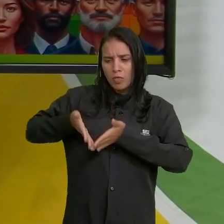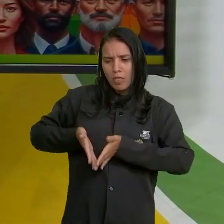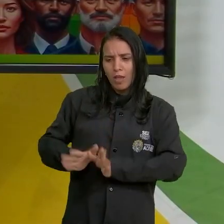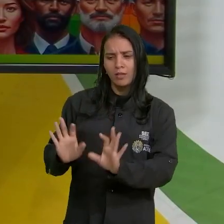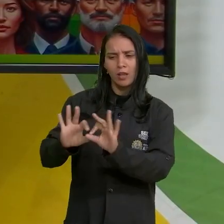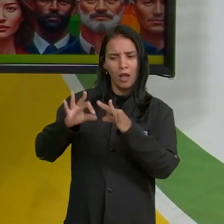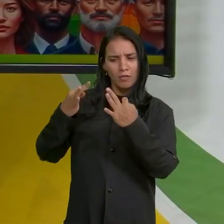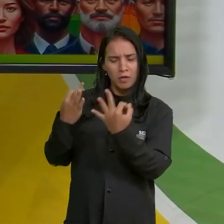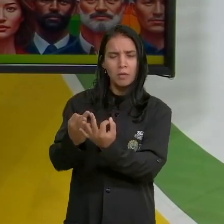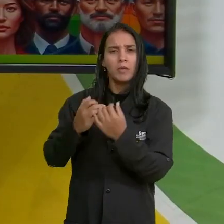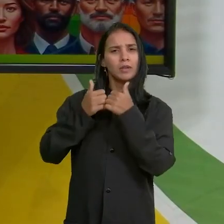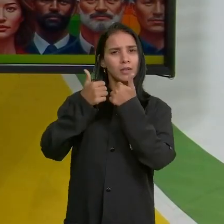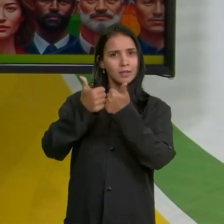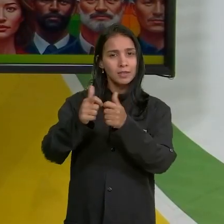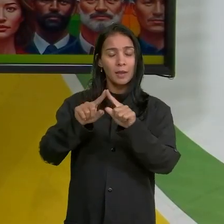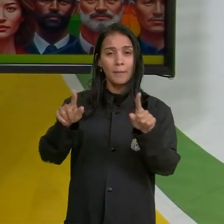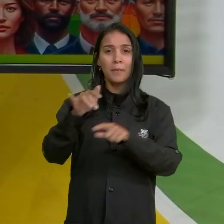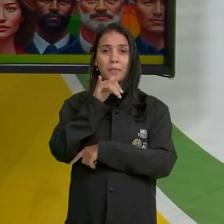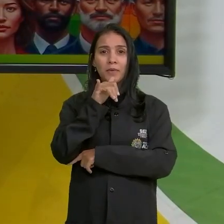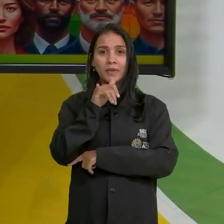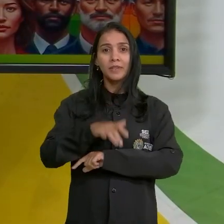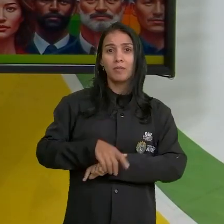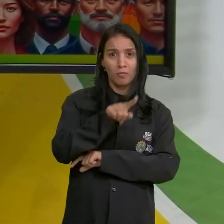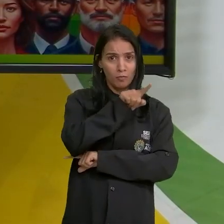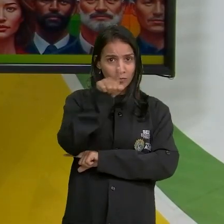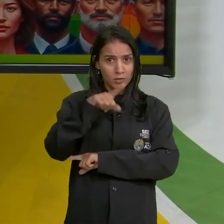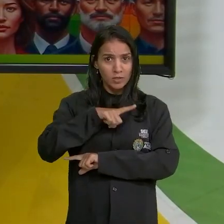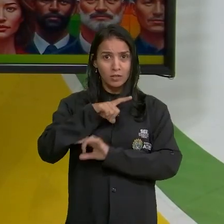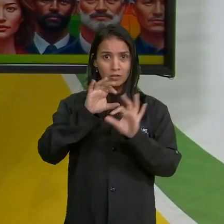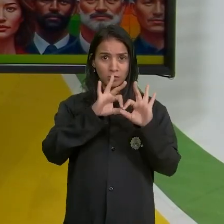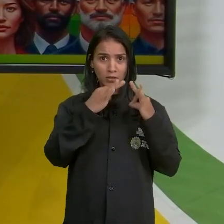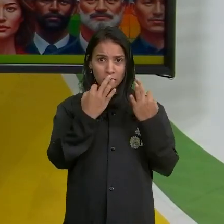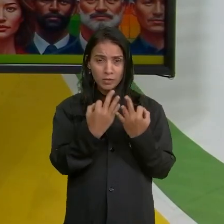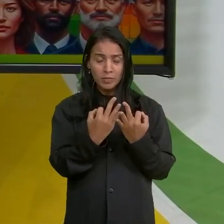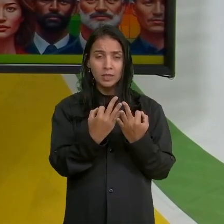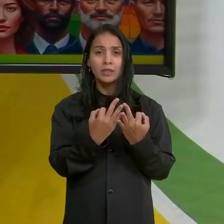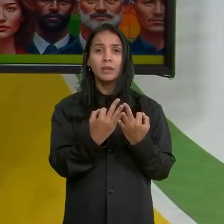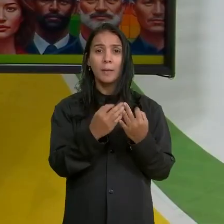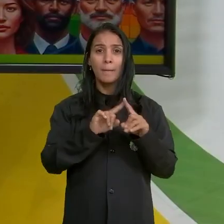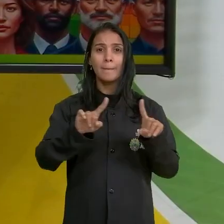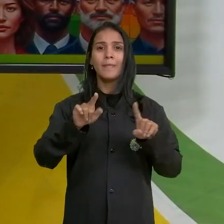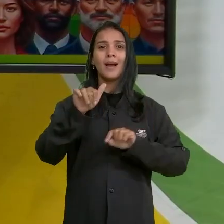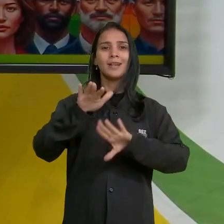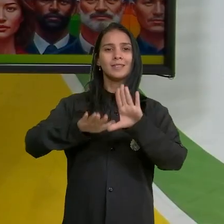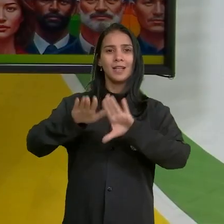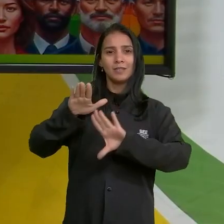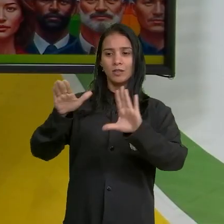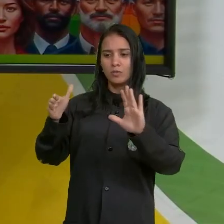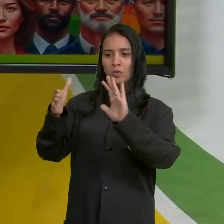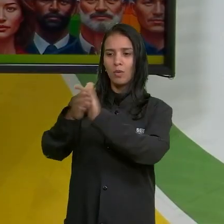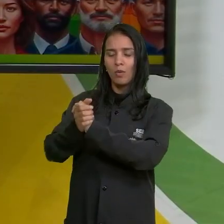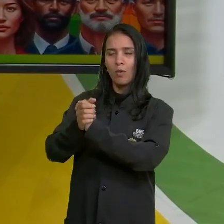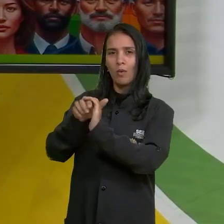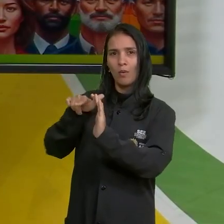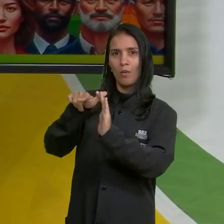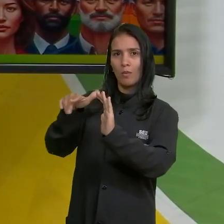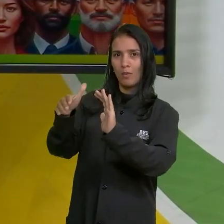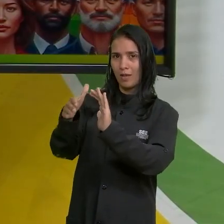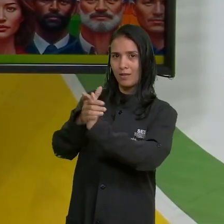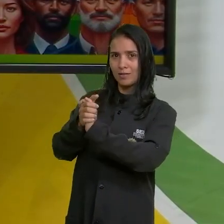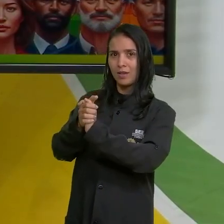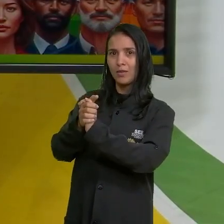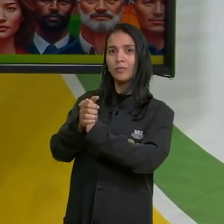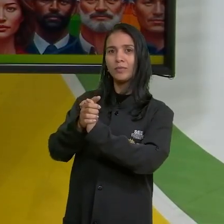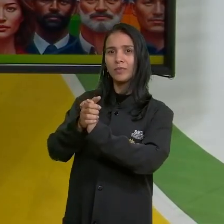muito simples. Você tem uma família e, de repente, aquele casal gerou 3 filhos.